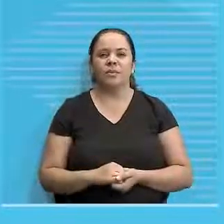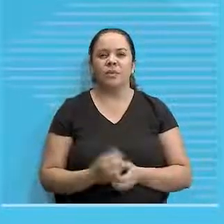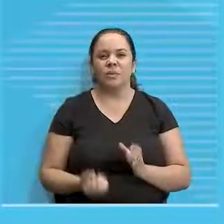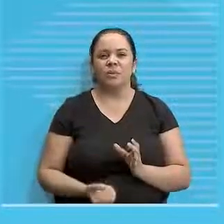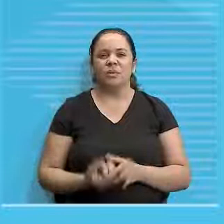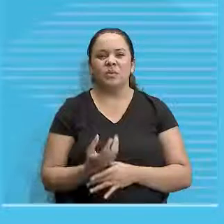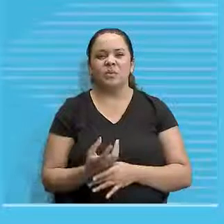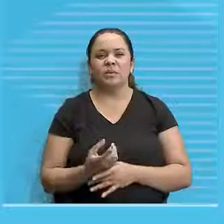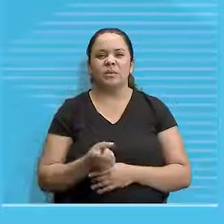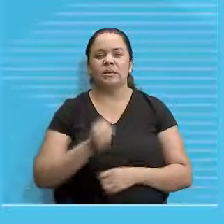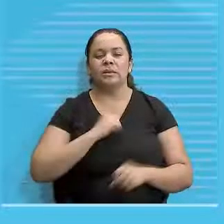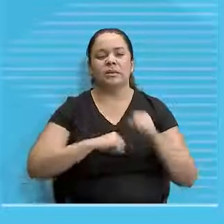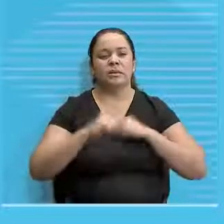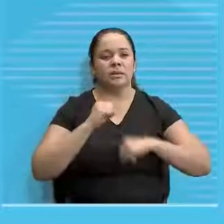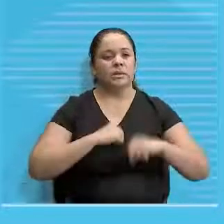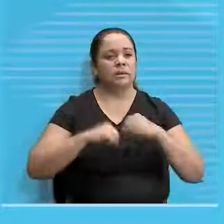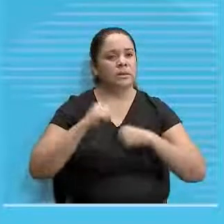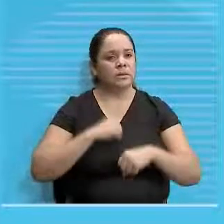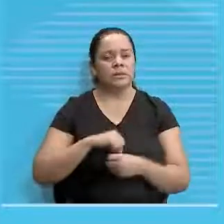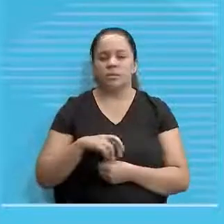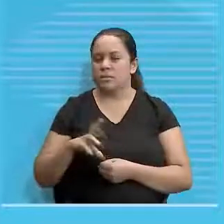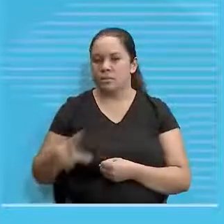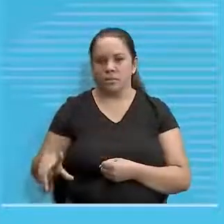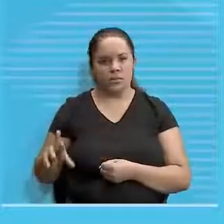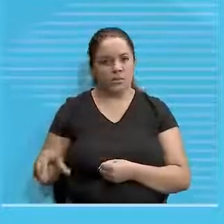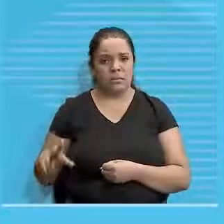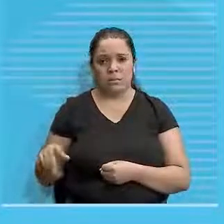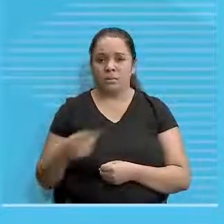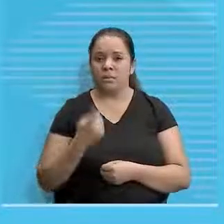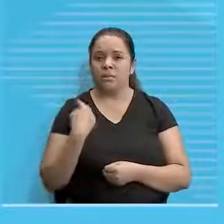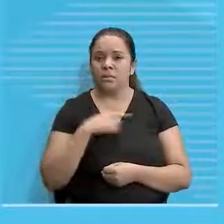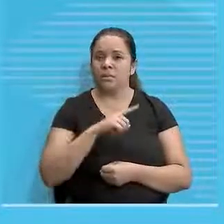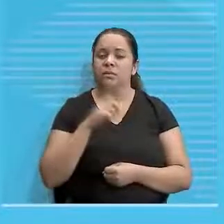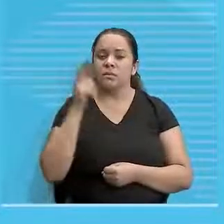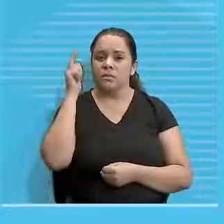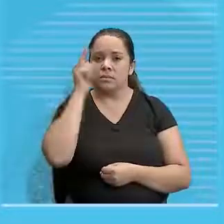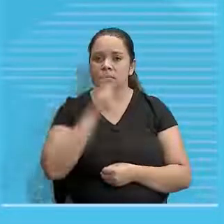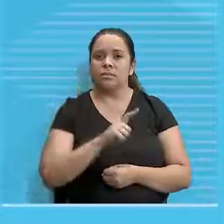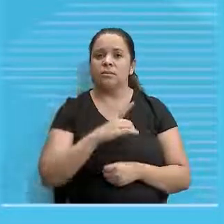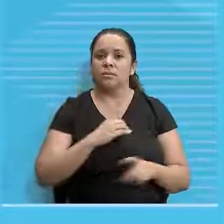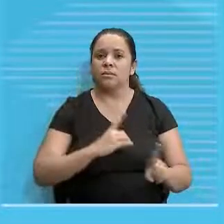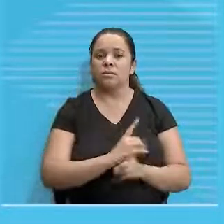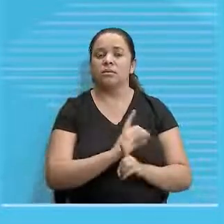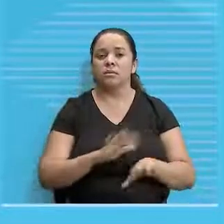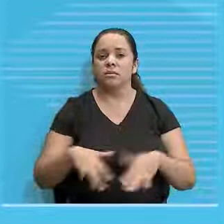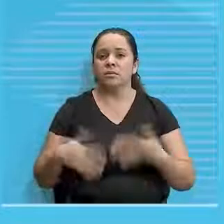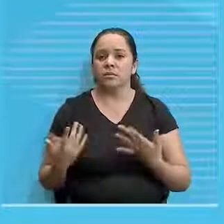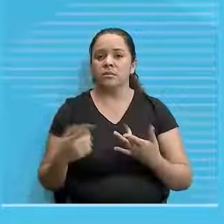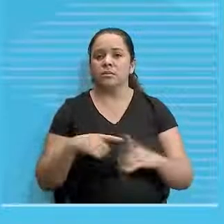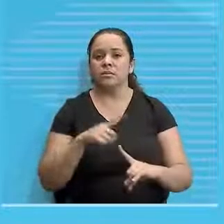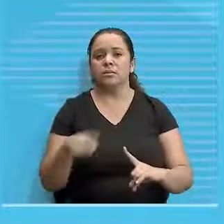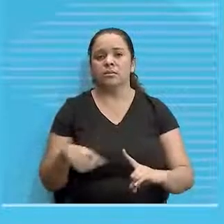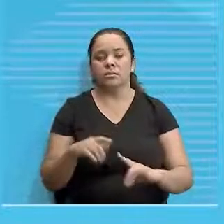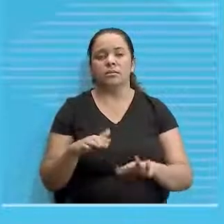nem nada, mas é justamente para que a gente consiga identificar quais são os nossos objetivos,